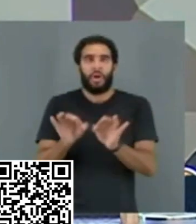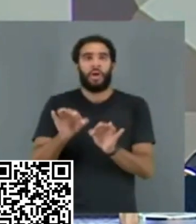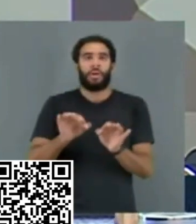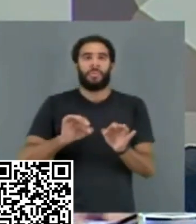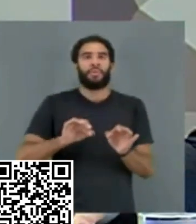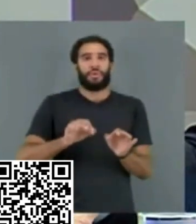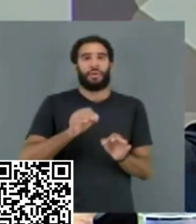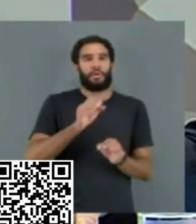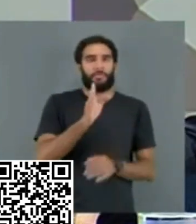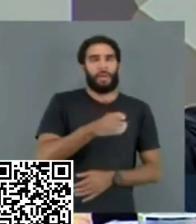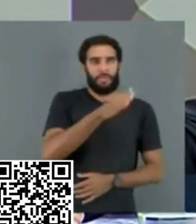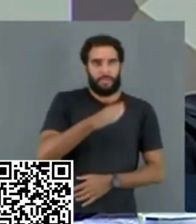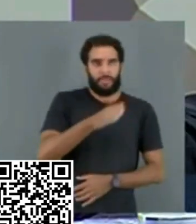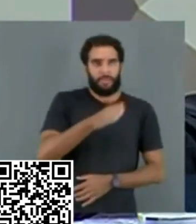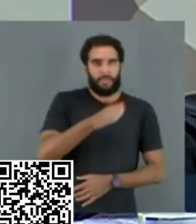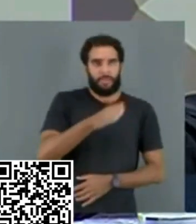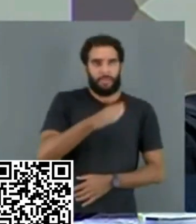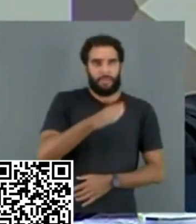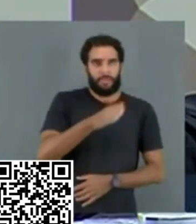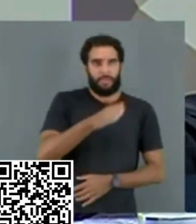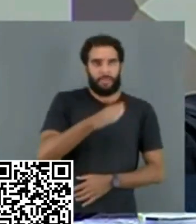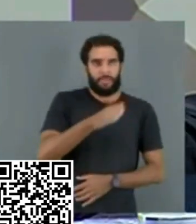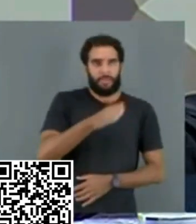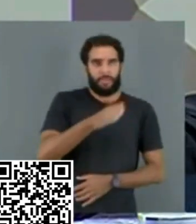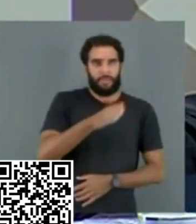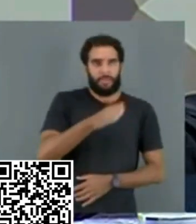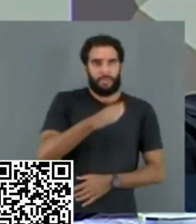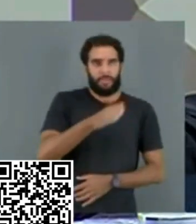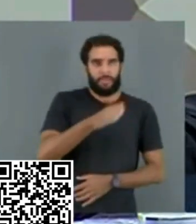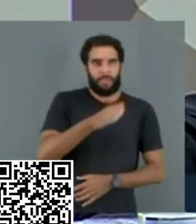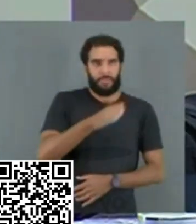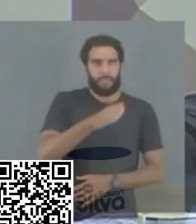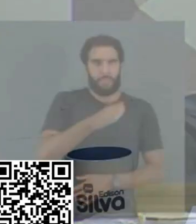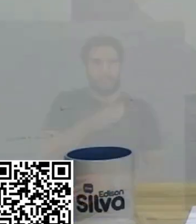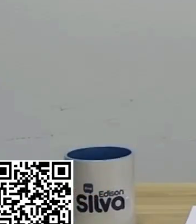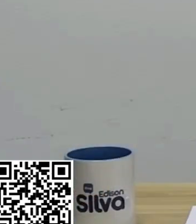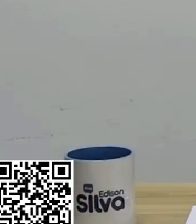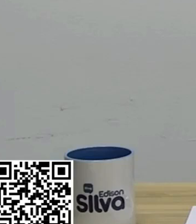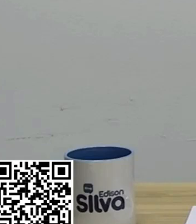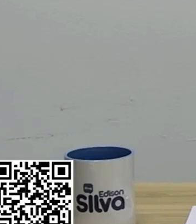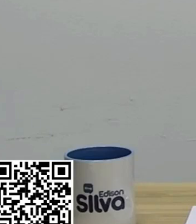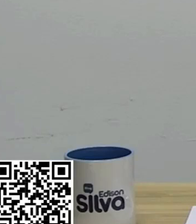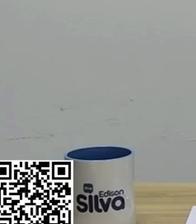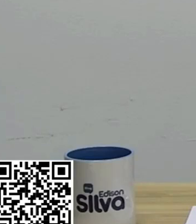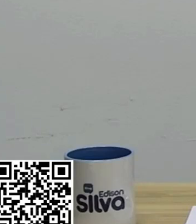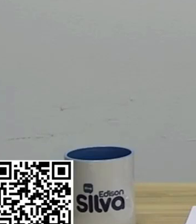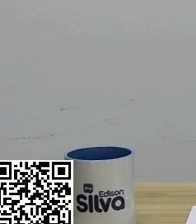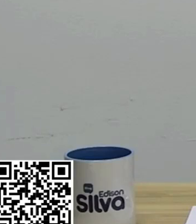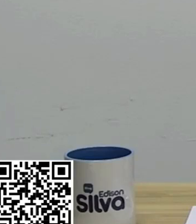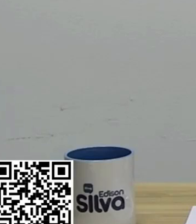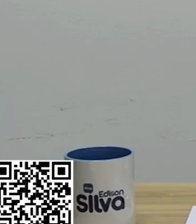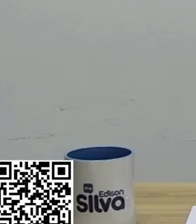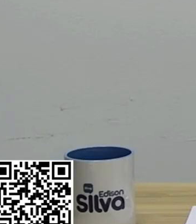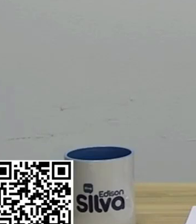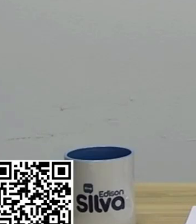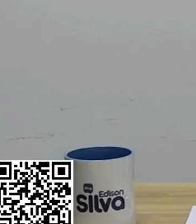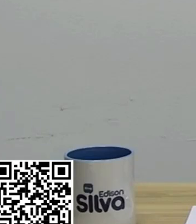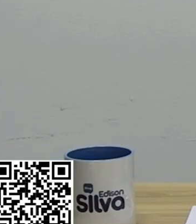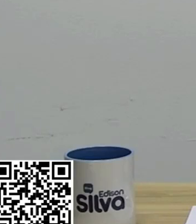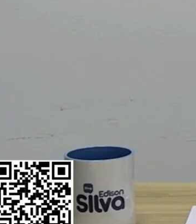posso encaminhar, já que o deputado... Bom, pela decisão do presidente